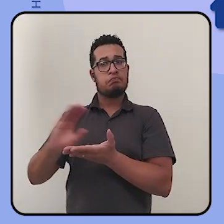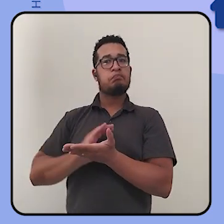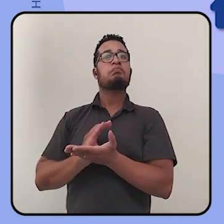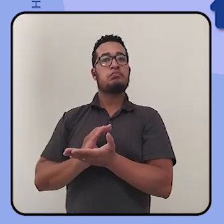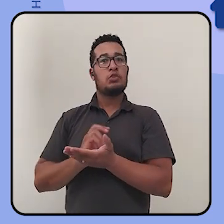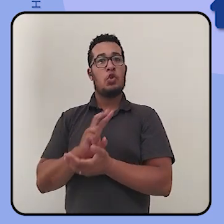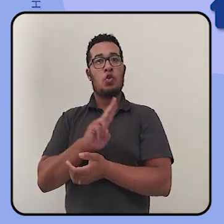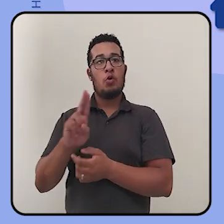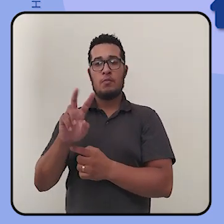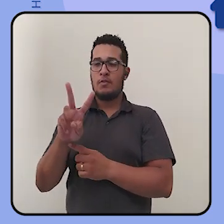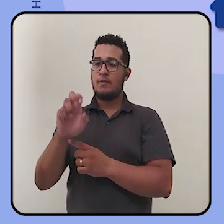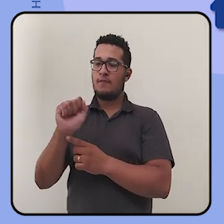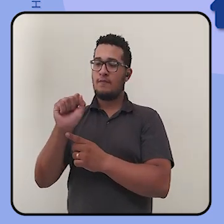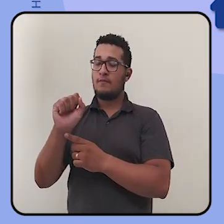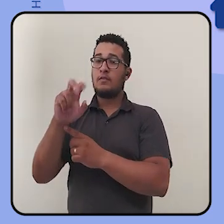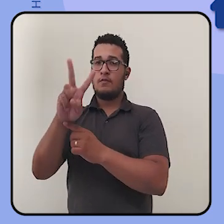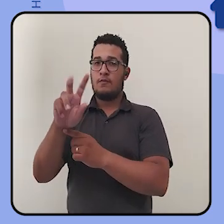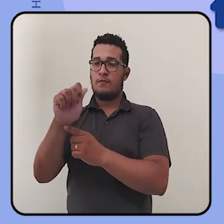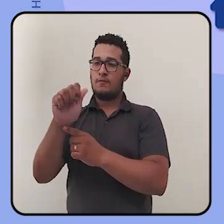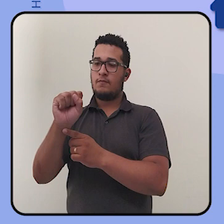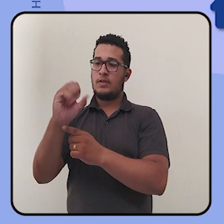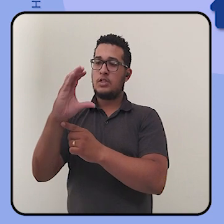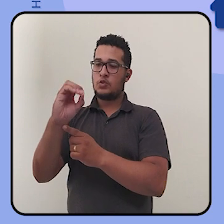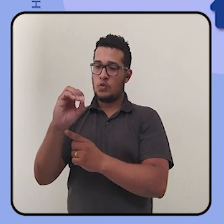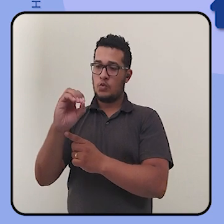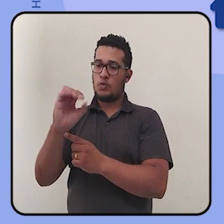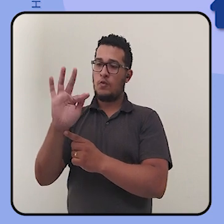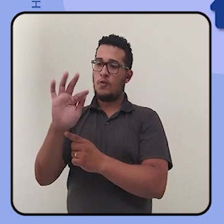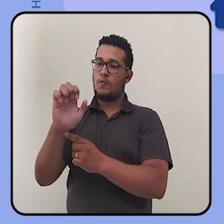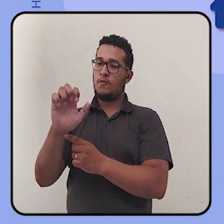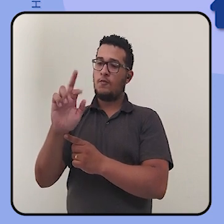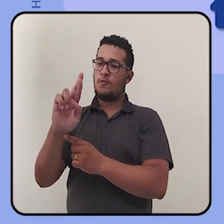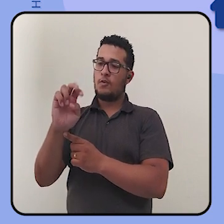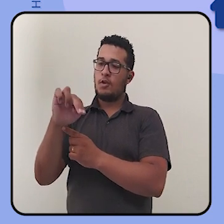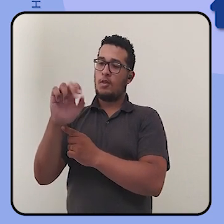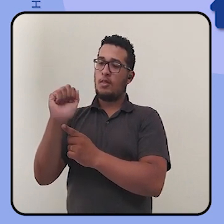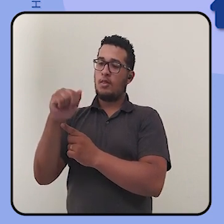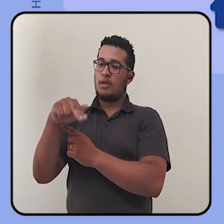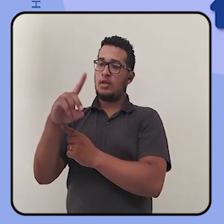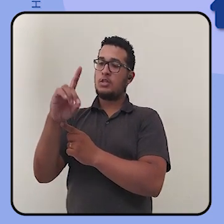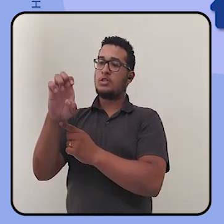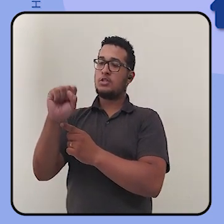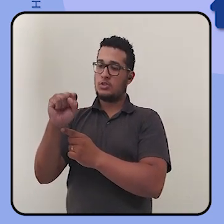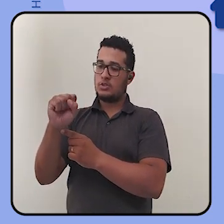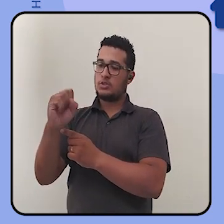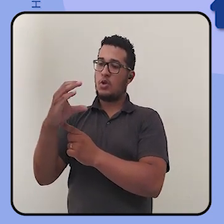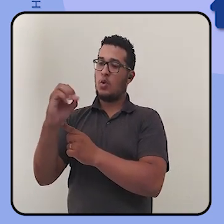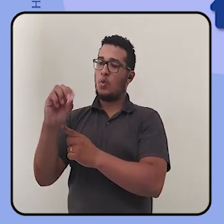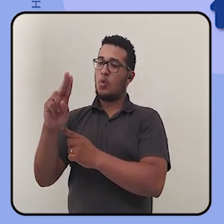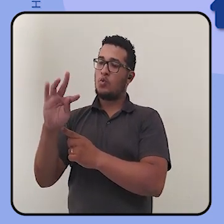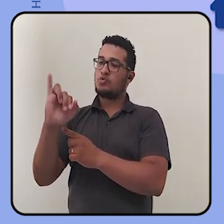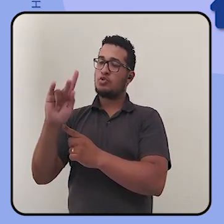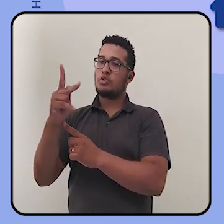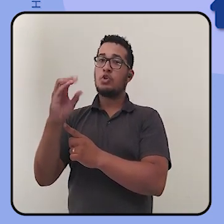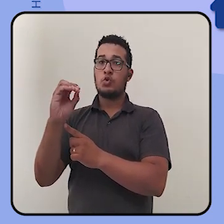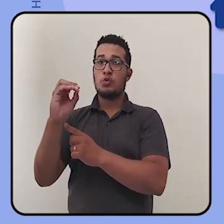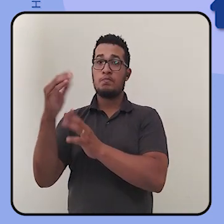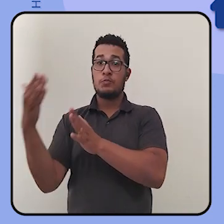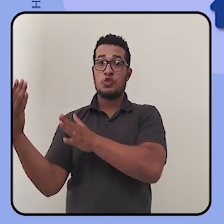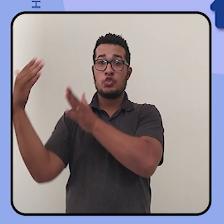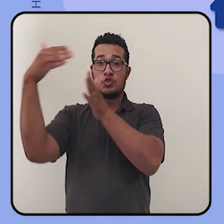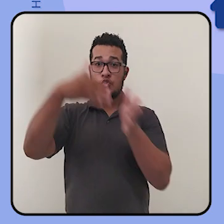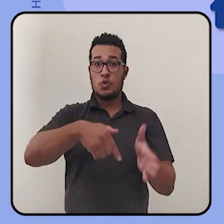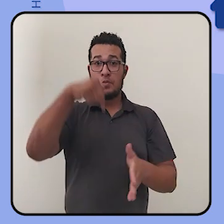o estudo das sociedades humanas antigas através dos vestígios materiais encontrados pelos